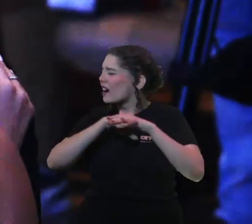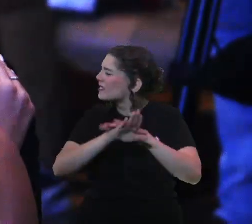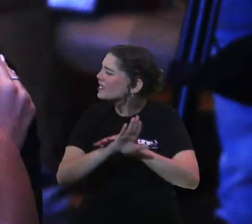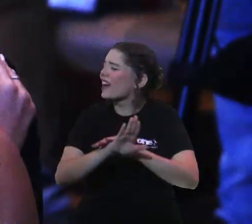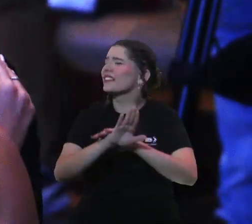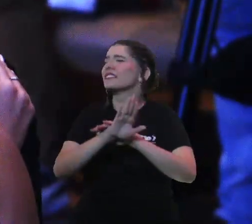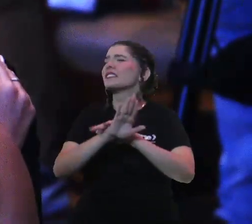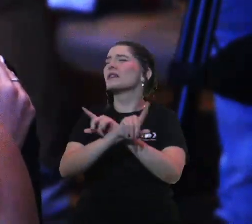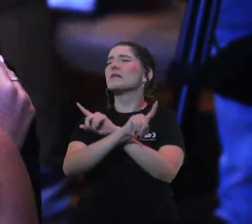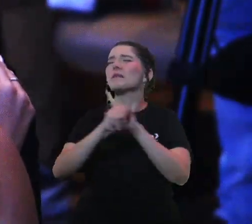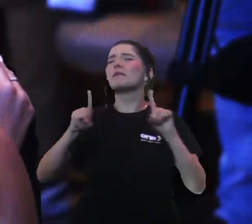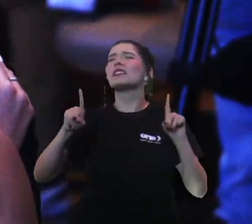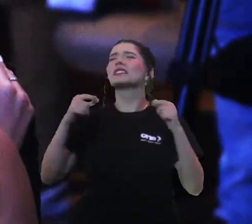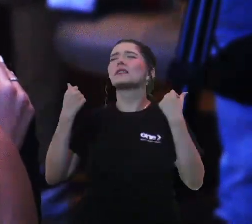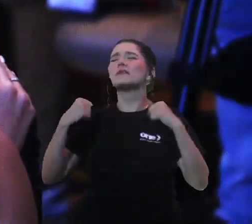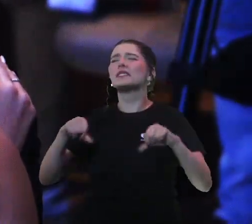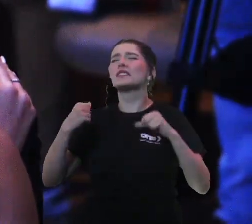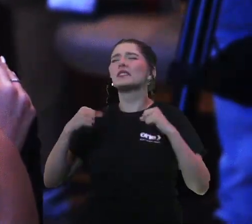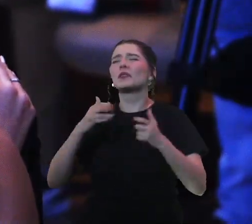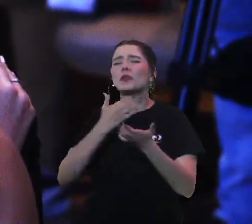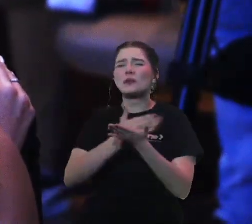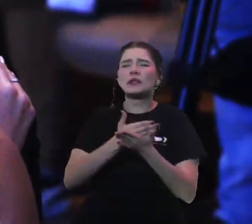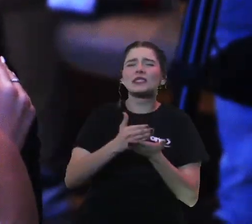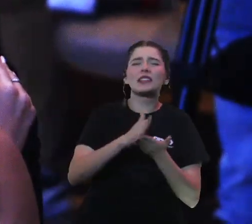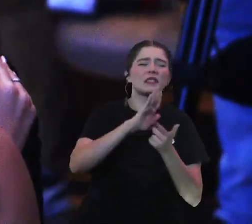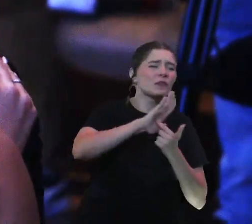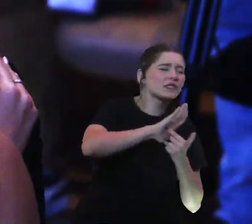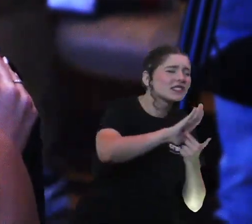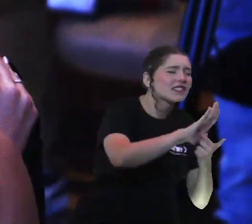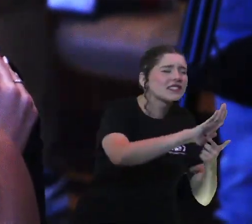que têm que começar a ser cantadas, ministradas,